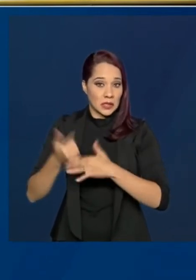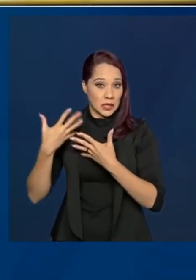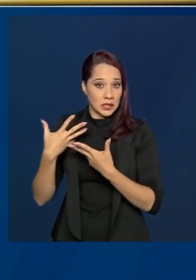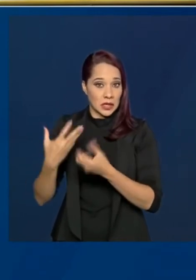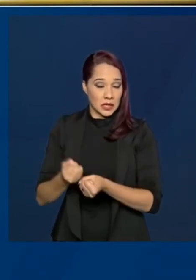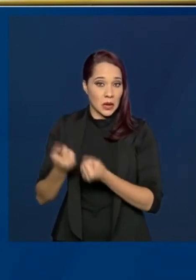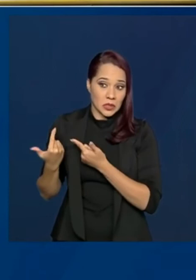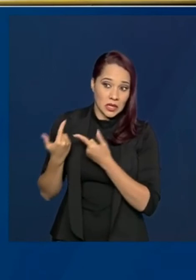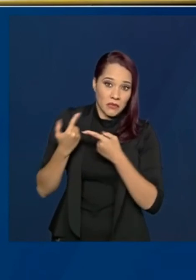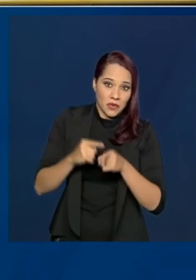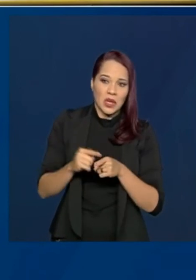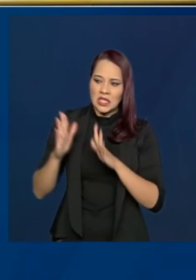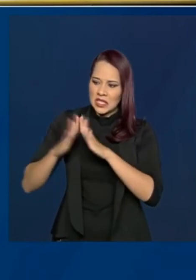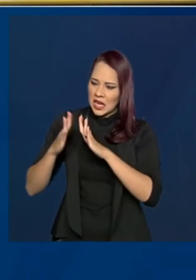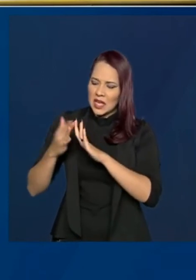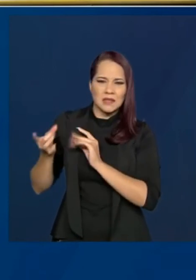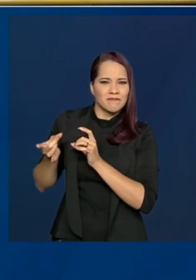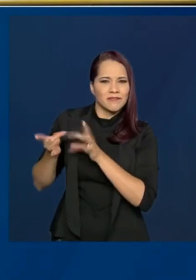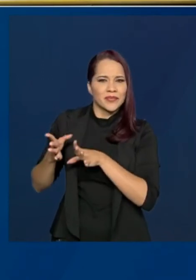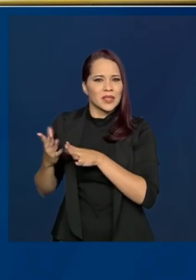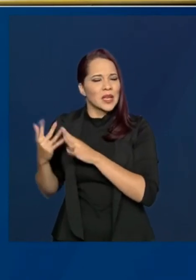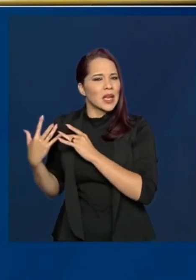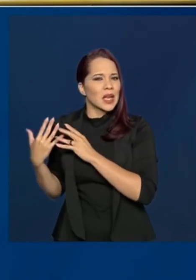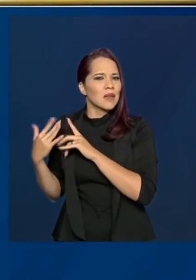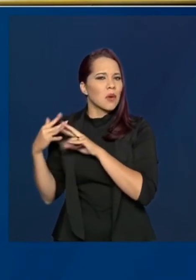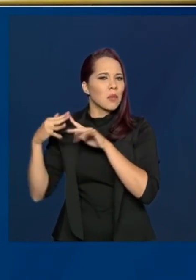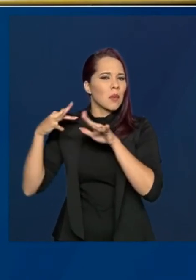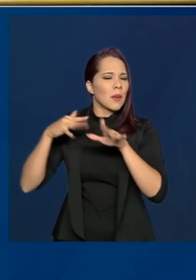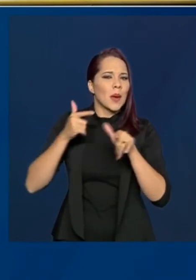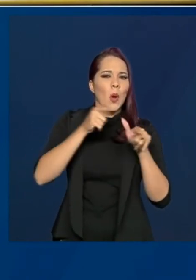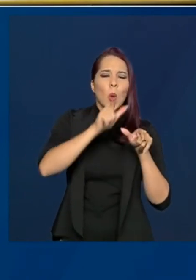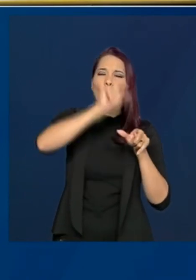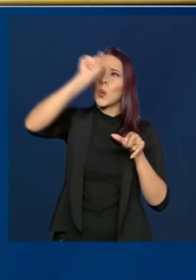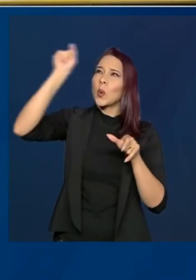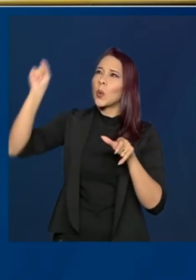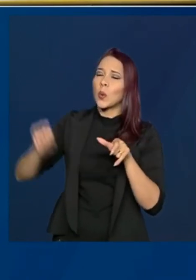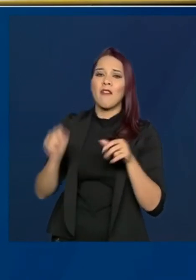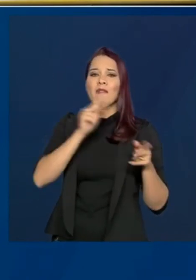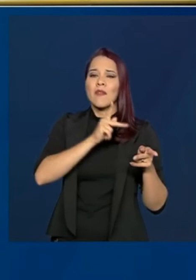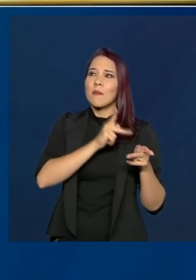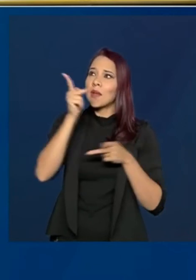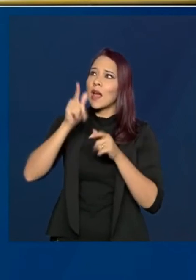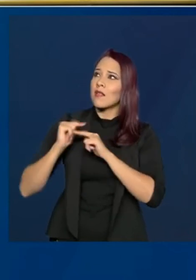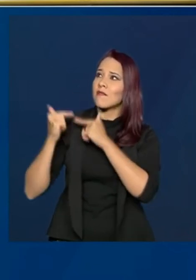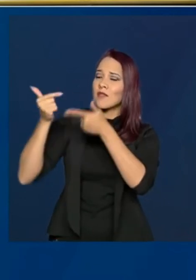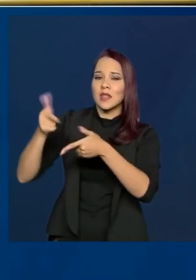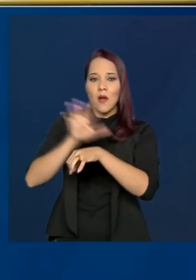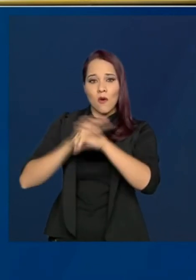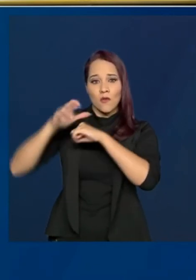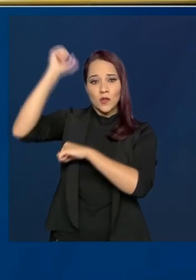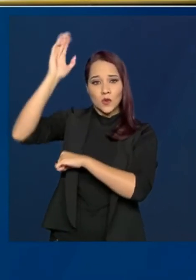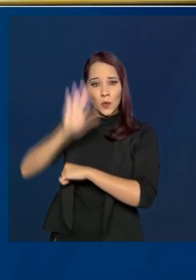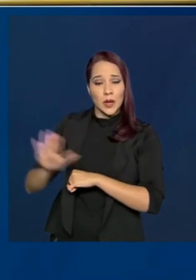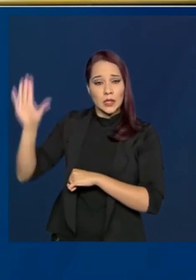aceitaram o desafio de deixar suas casas, de se deslocar de diversos pontos do território brasileiro para realizar o enfrentamento da doença através